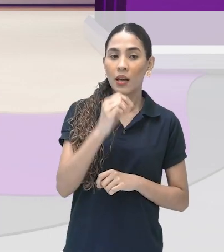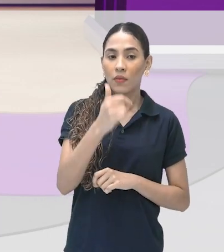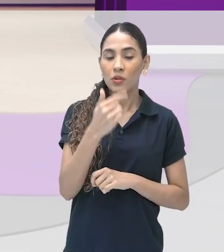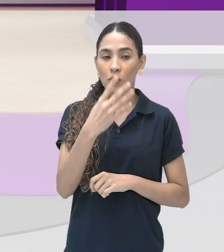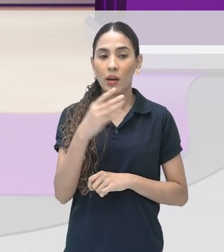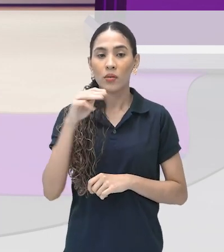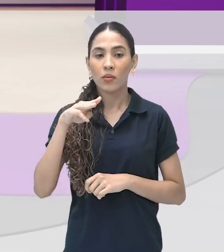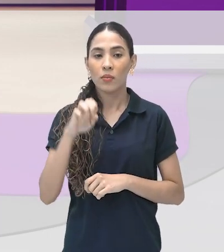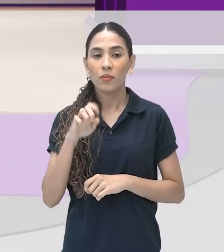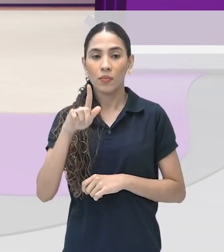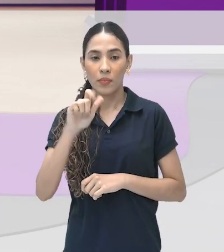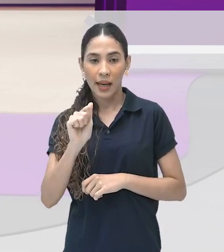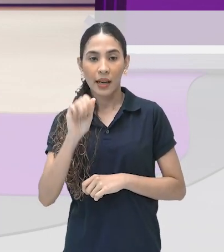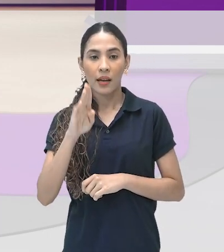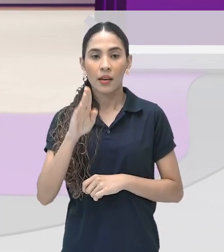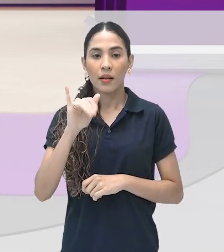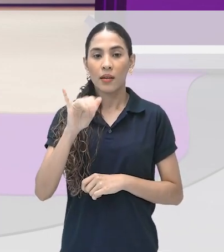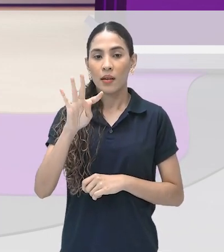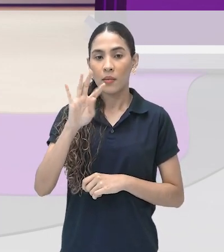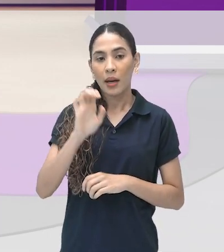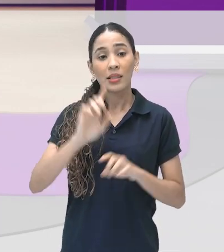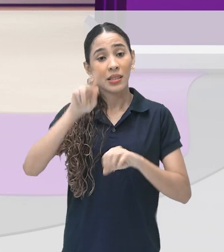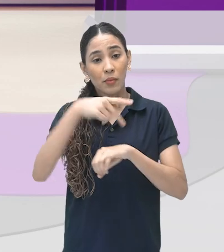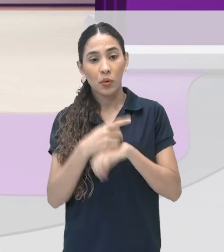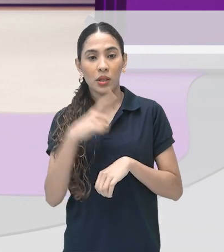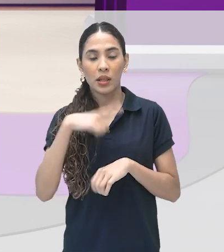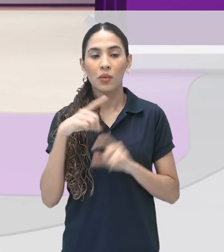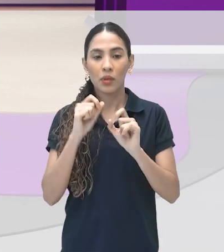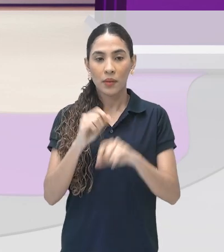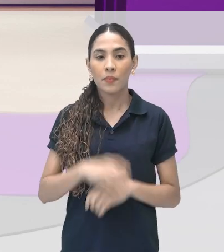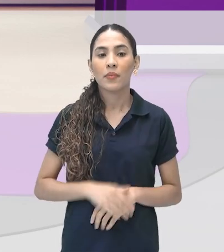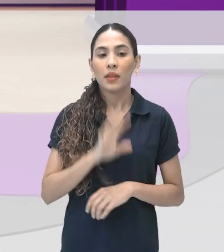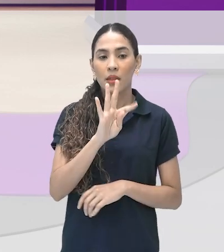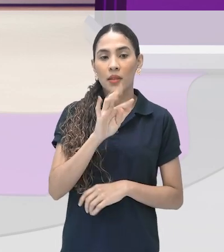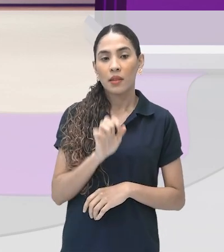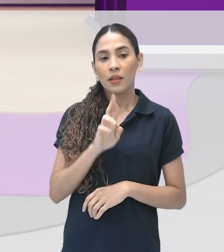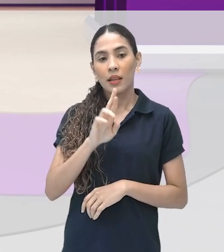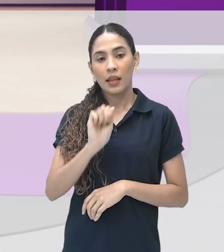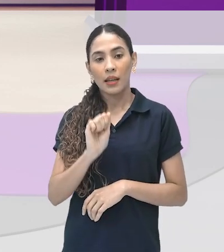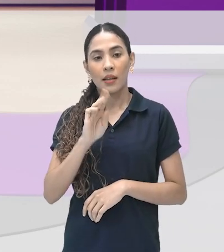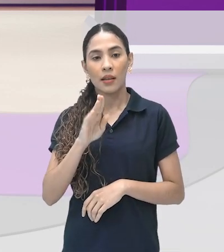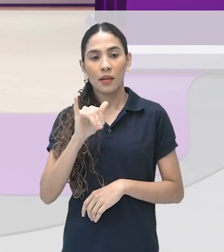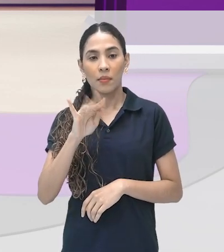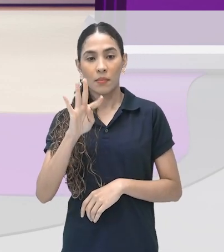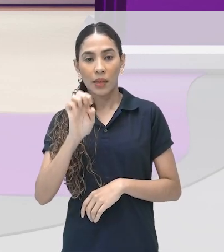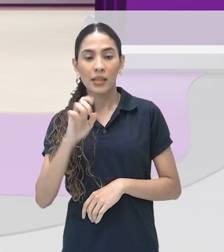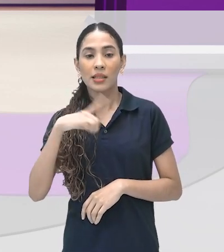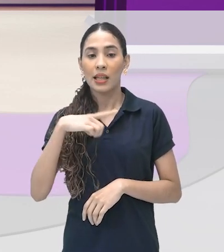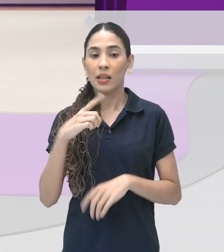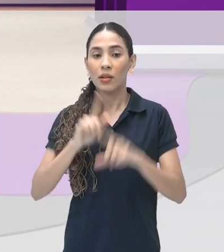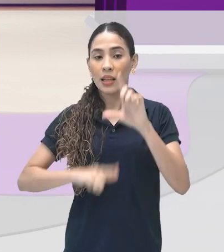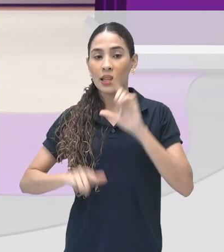1024 megabytes, E depois disso, nós temos o terabyte,